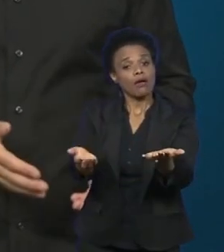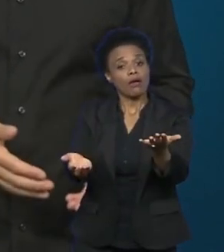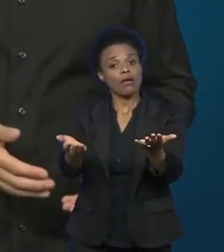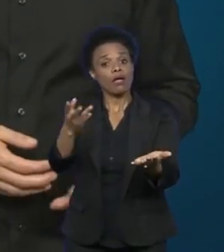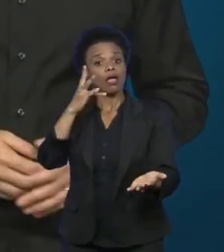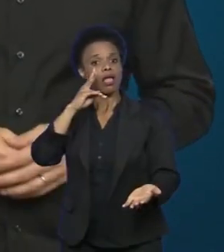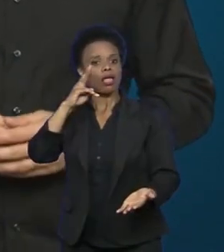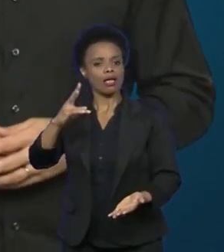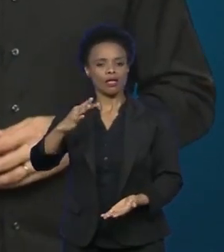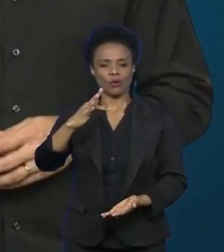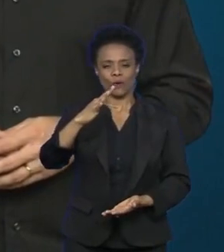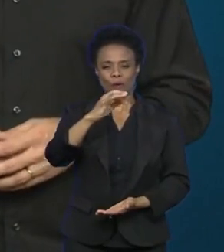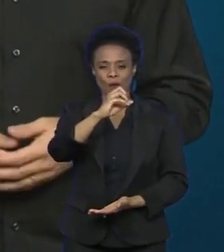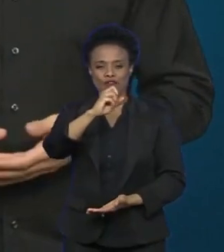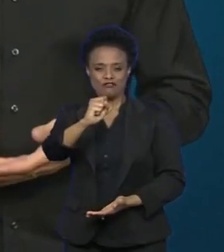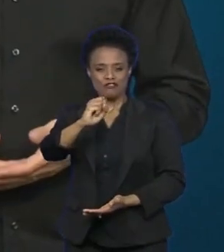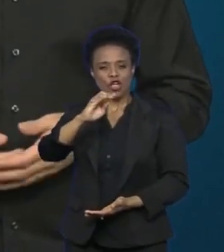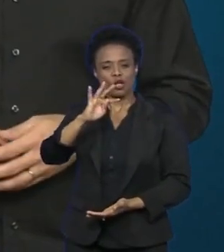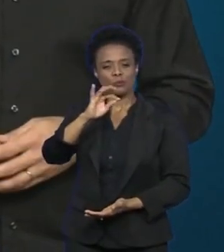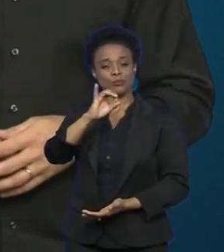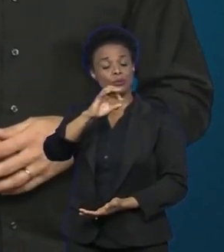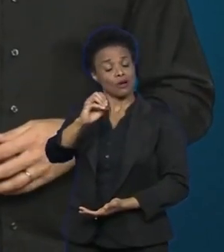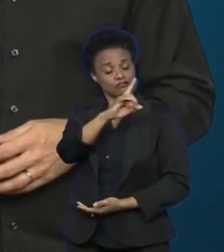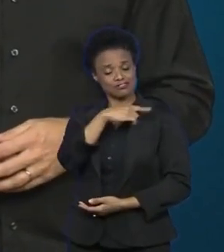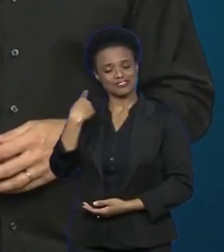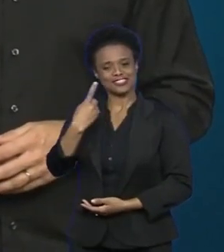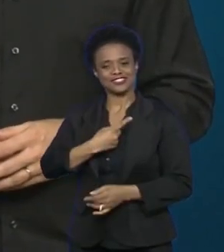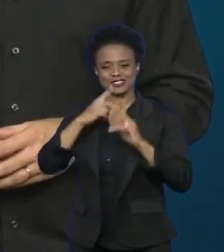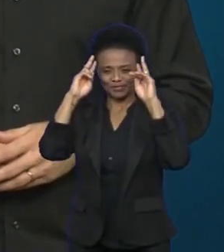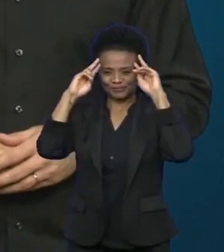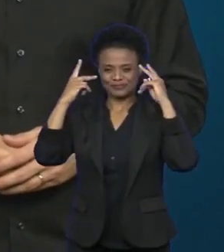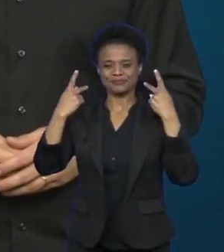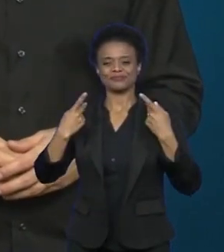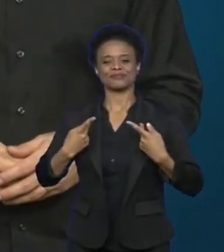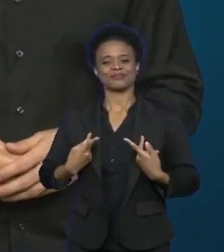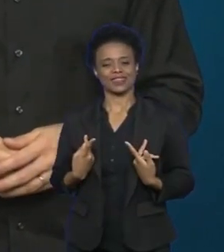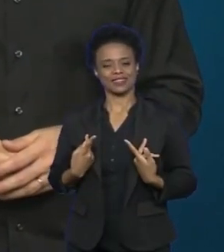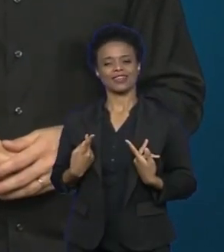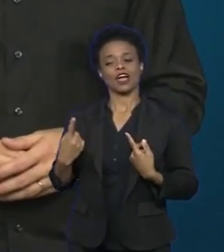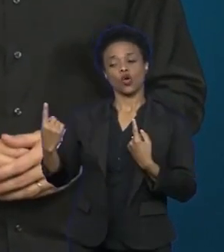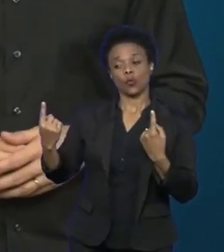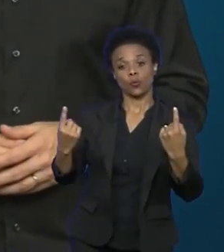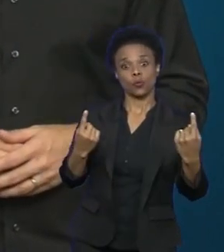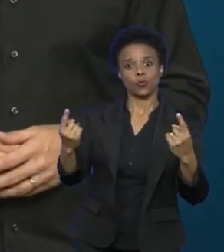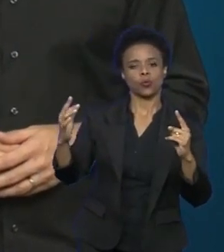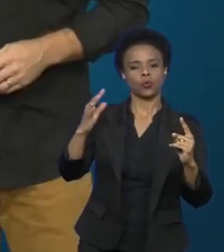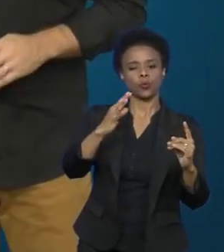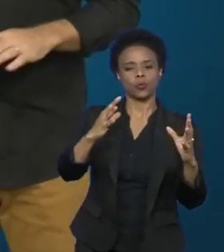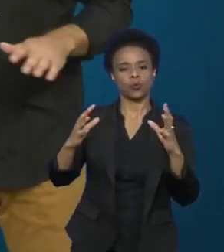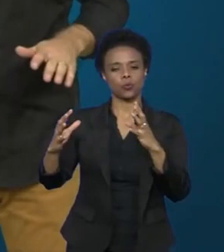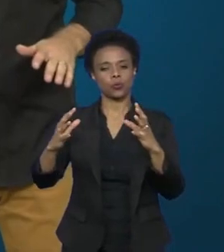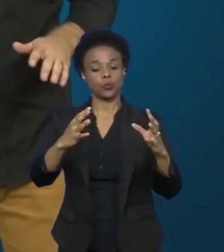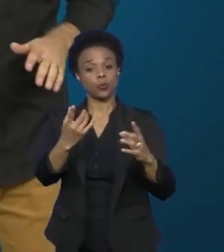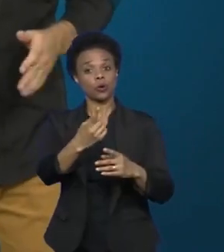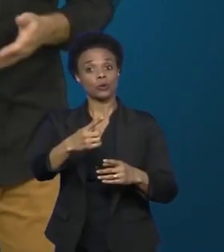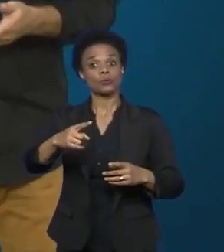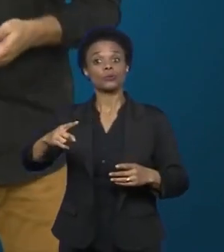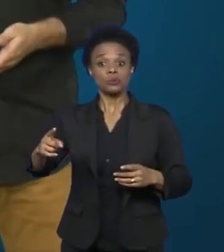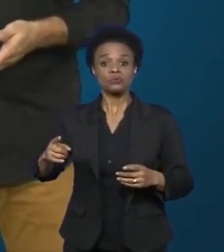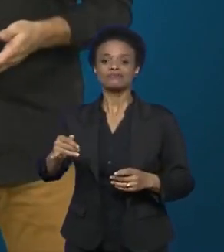meio físico, o biótico e nós, os humanos. Um influencia diretamente o outro. Por